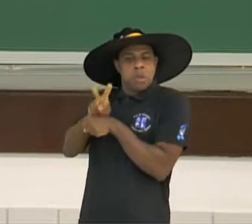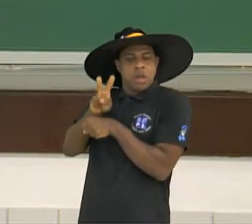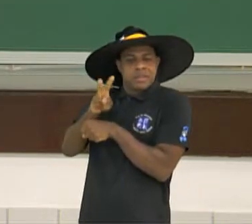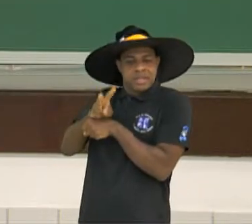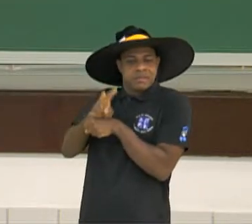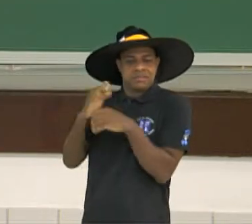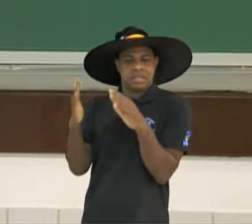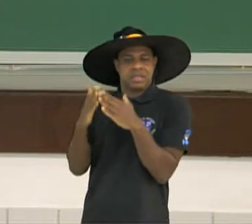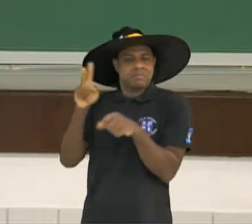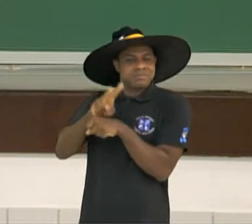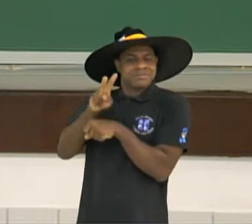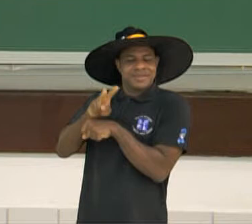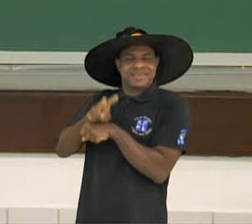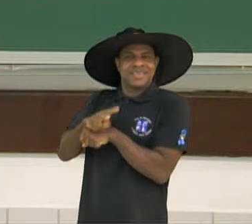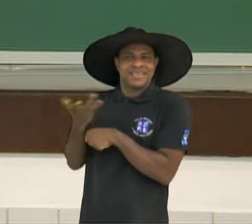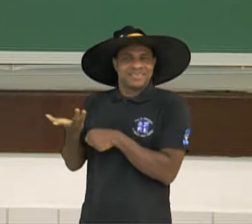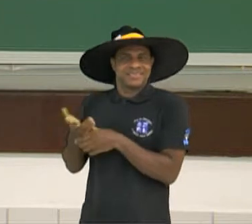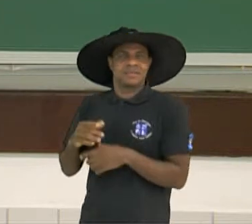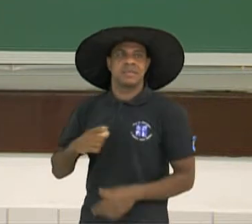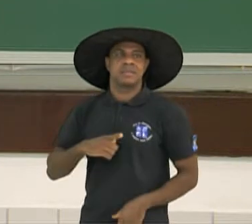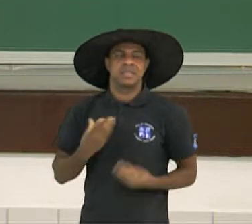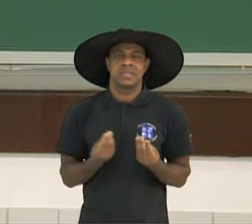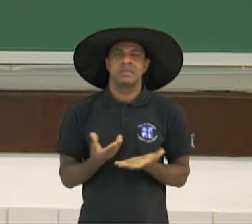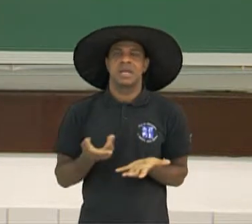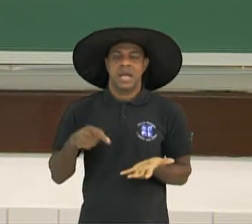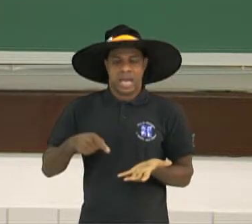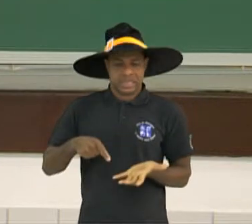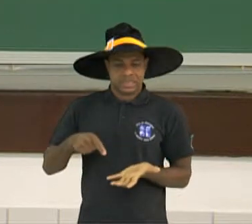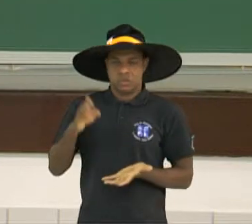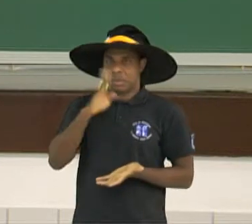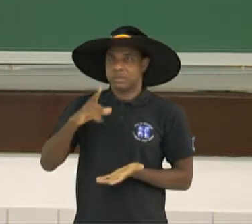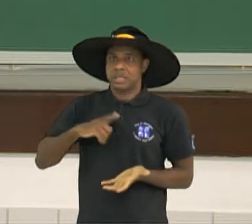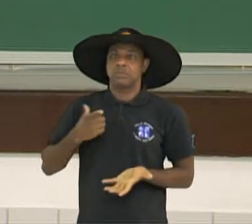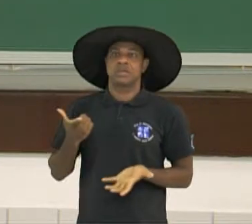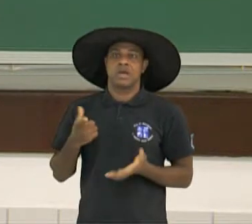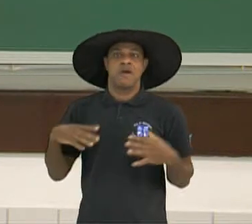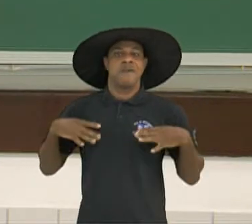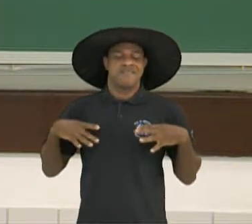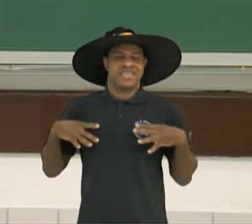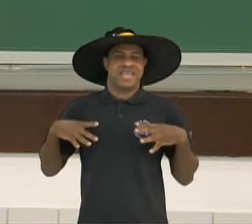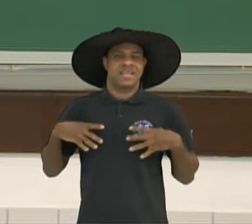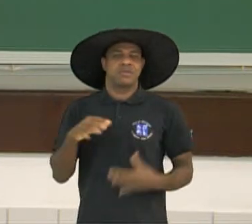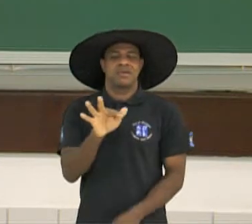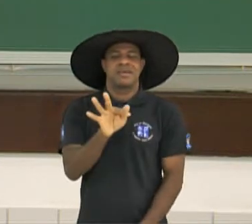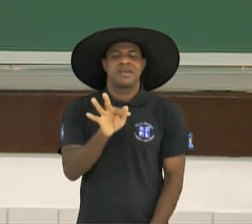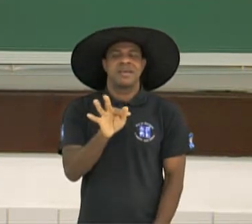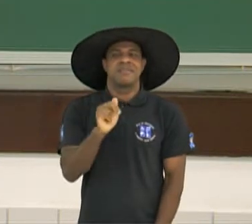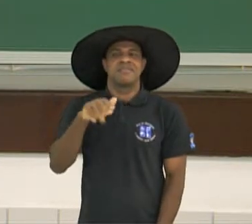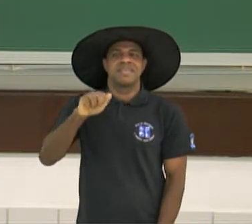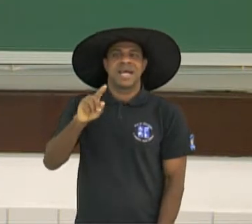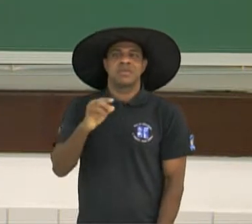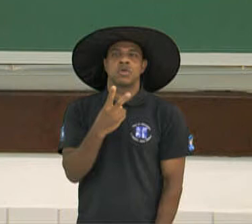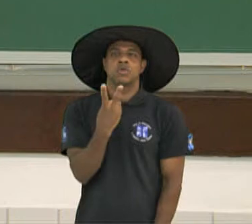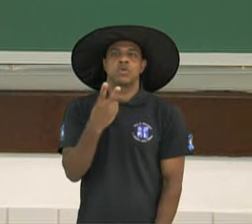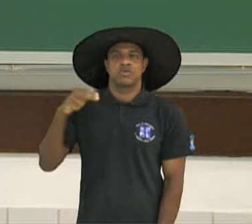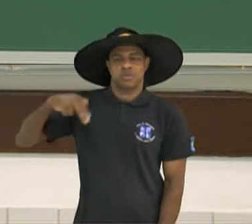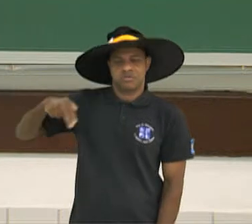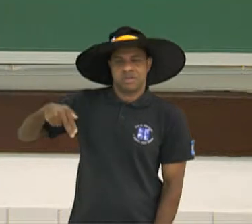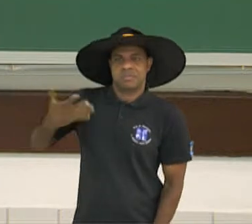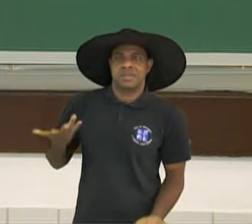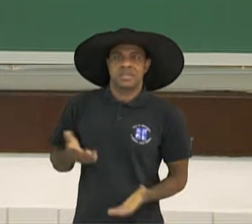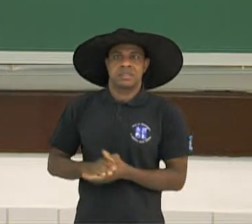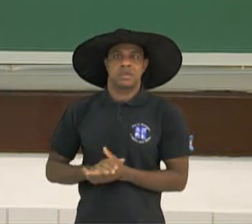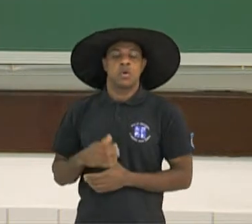temos aqui no Brasil o feriado de finados, então seria aquele momento onde o gato seria